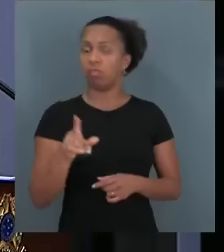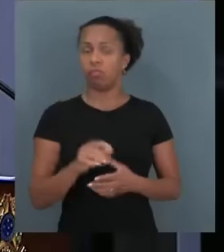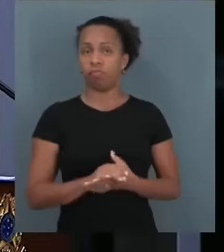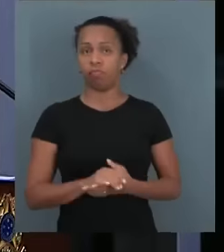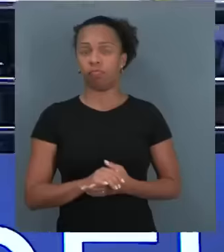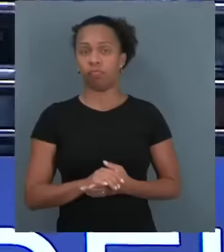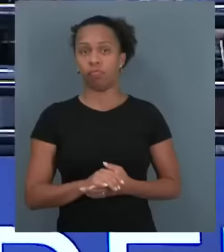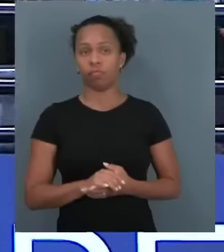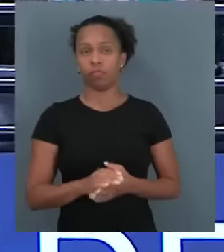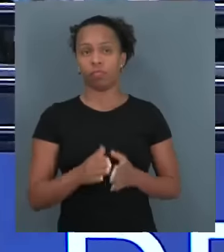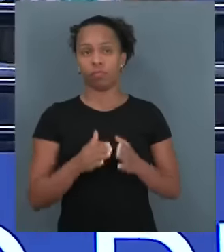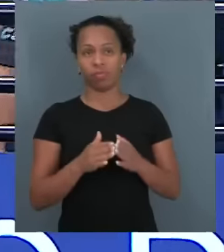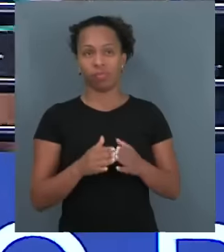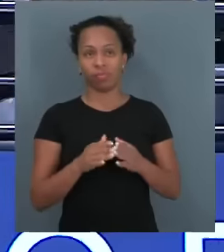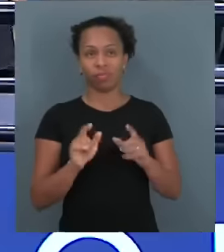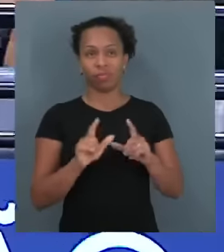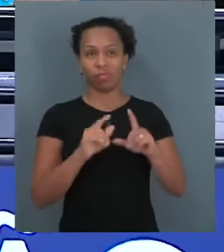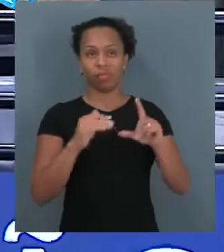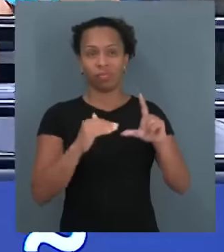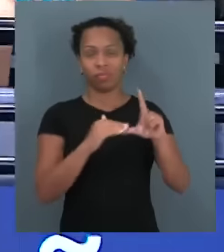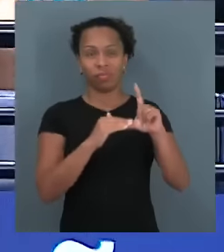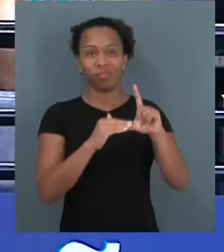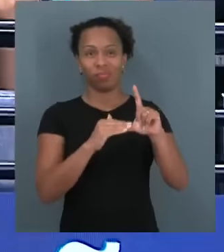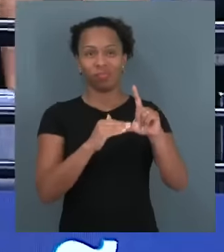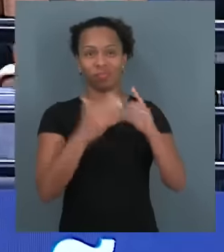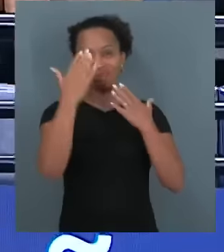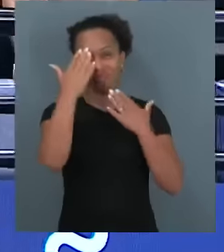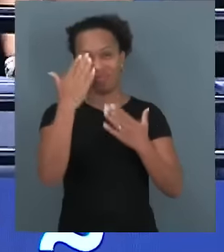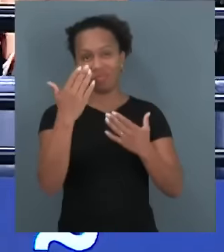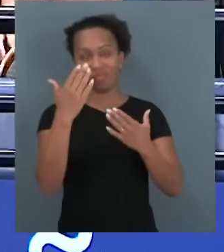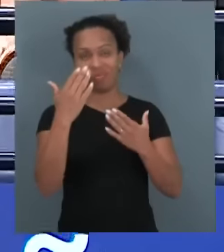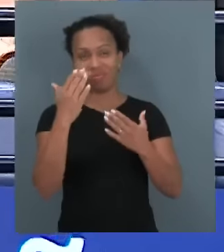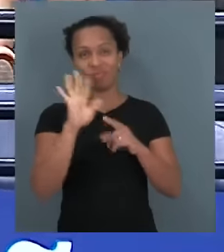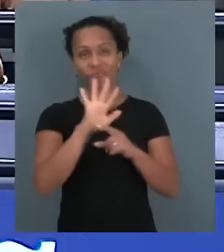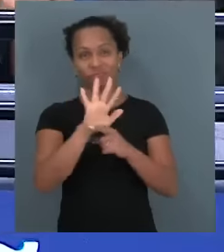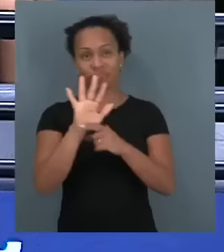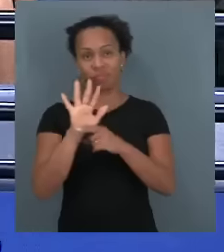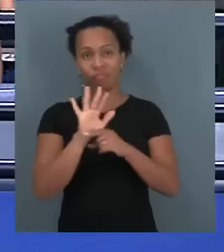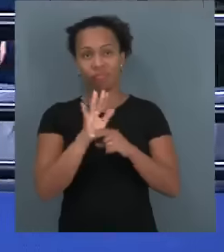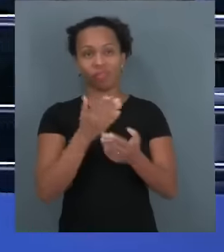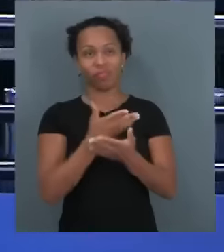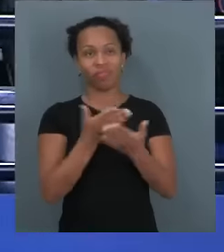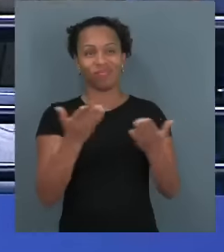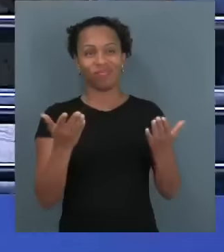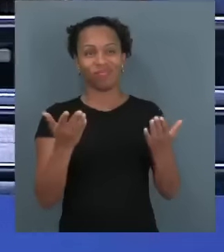Peço que a TV Senado, agradeço, mostre.